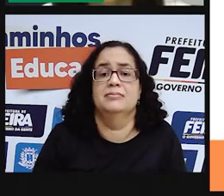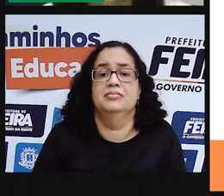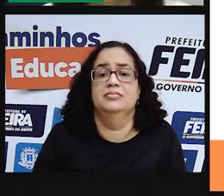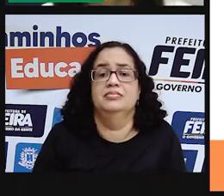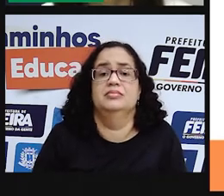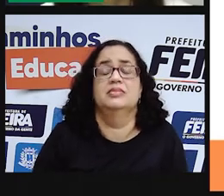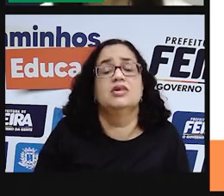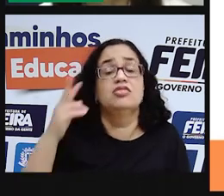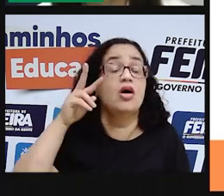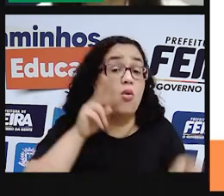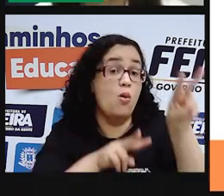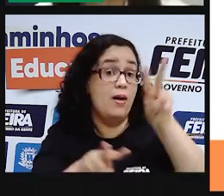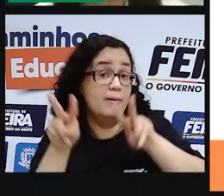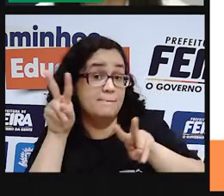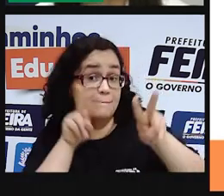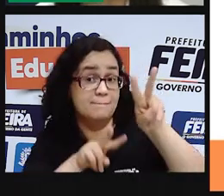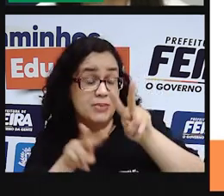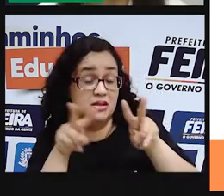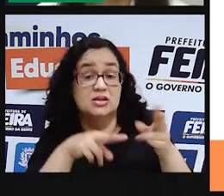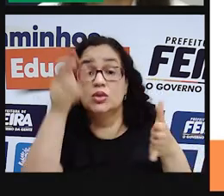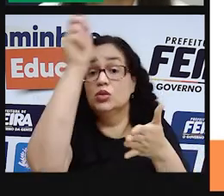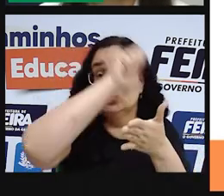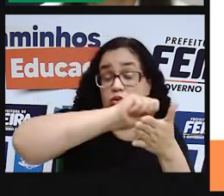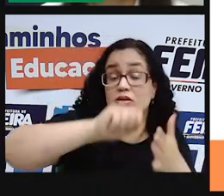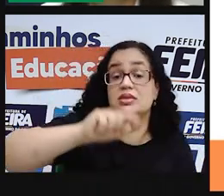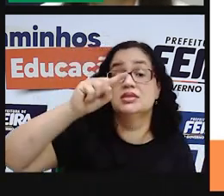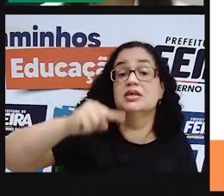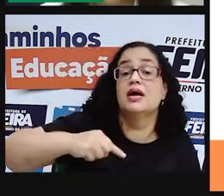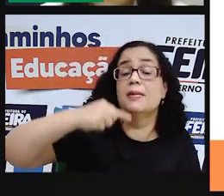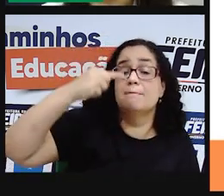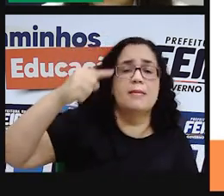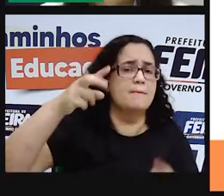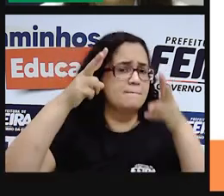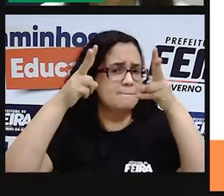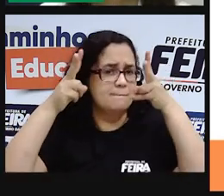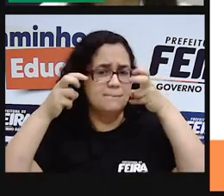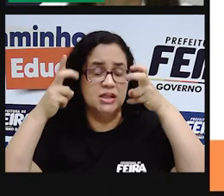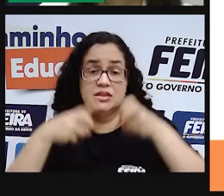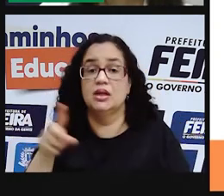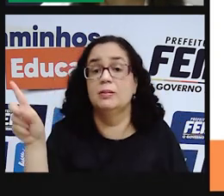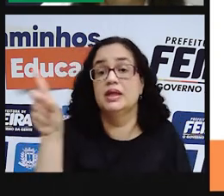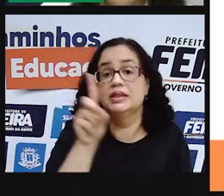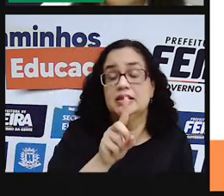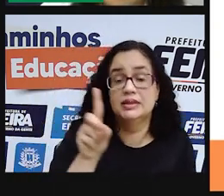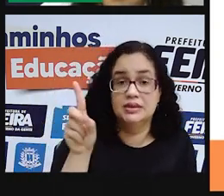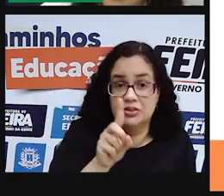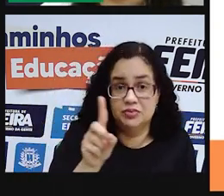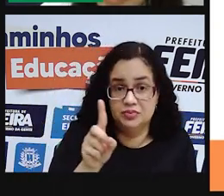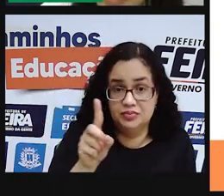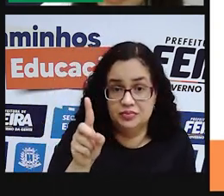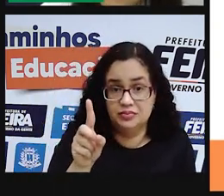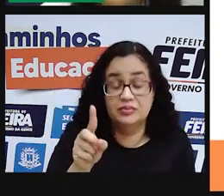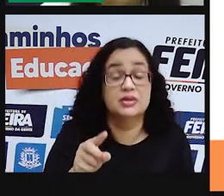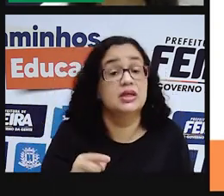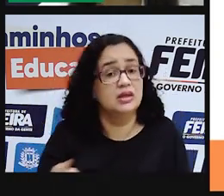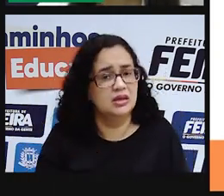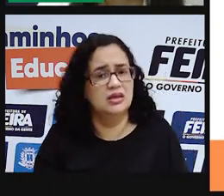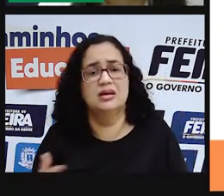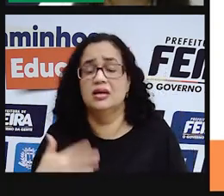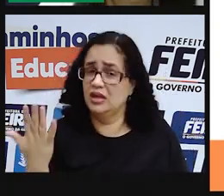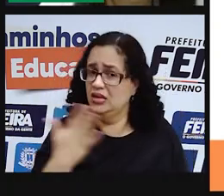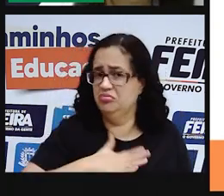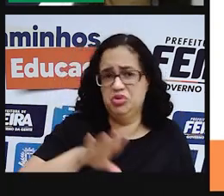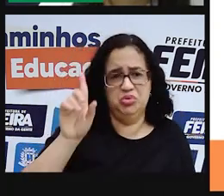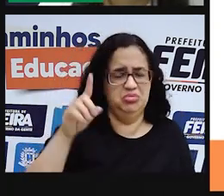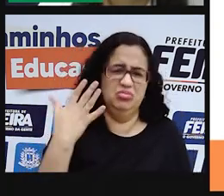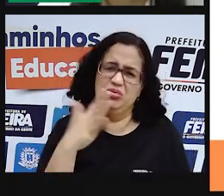Ó, se a gente observar o que ele escreve depois, a gente percebe que não, porque ele coloca que apesar de ser fã, de não ser